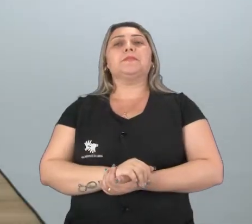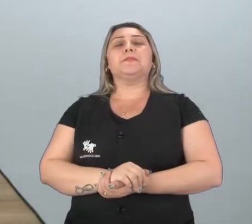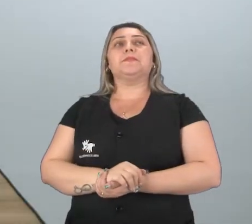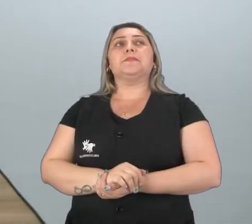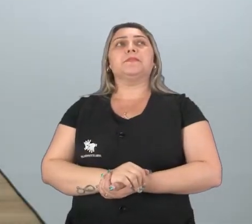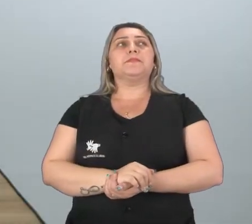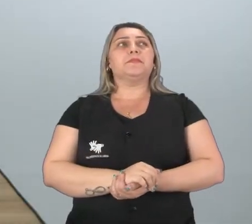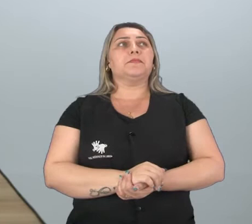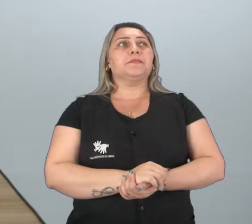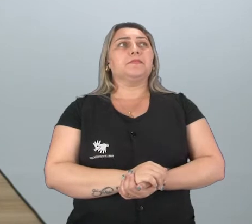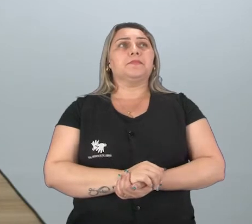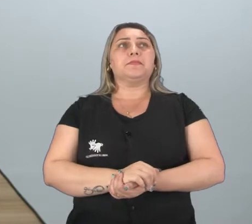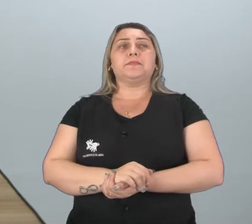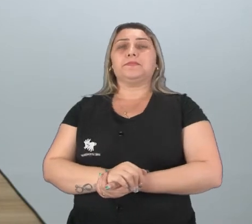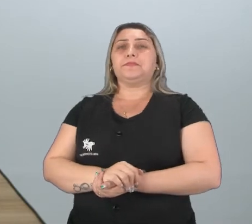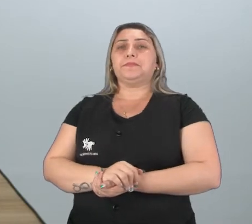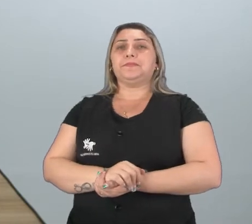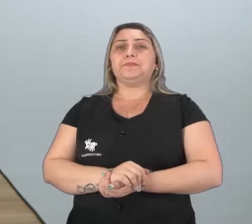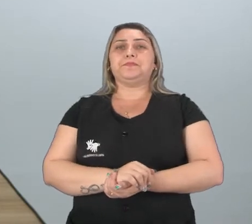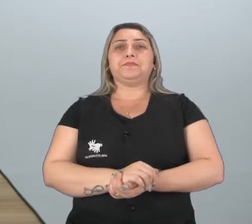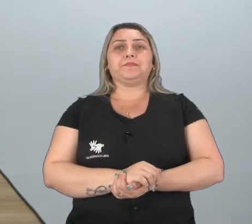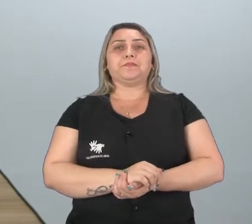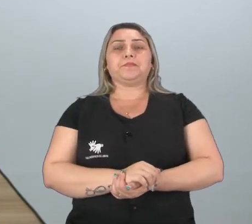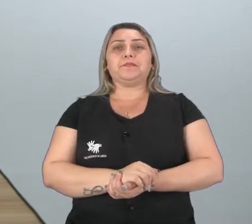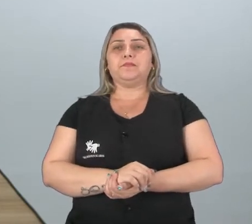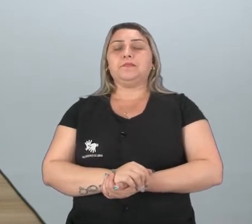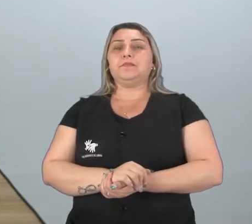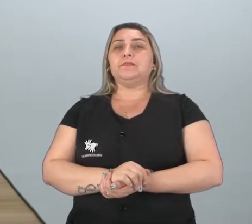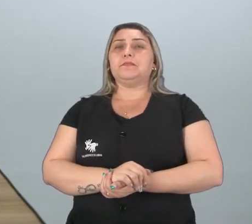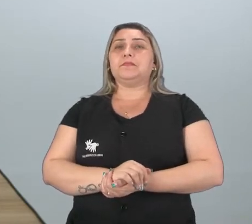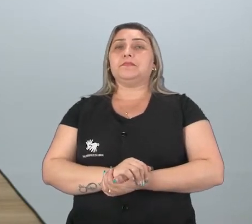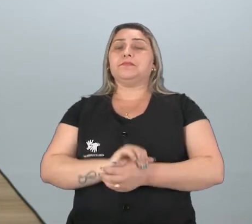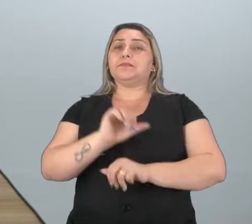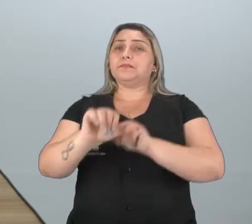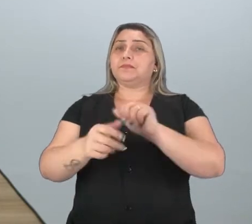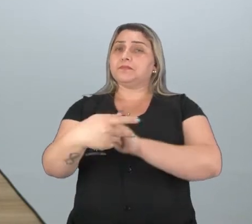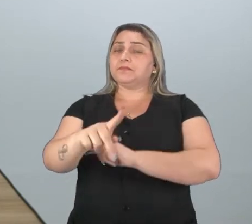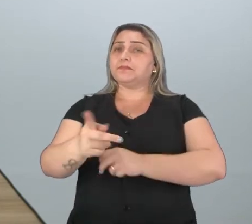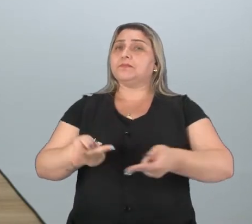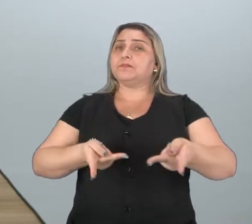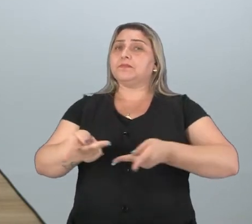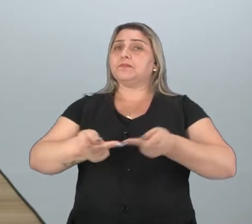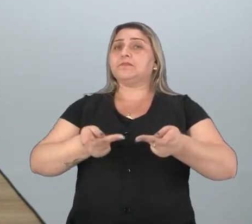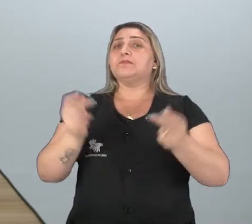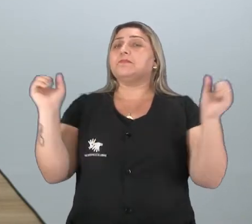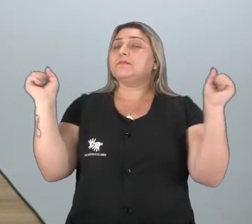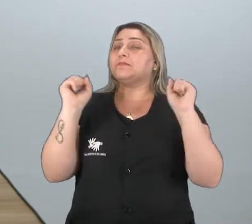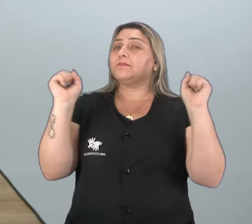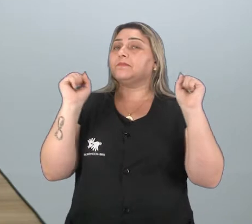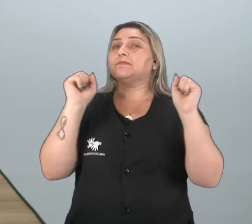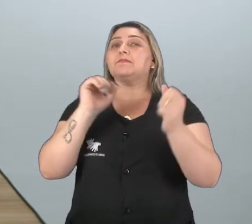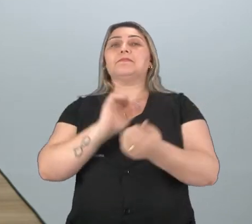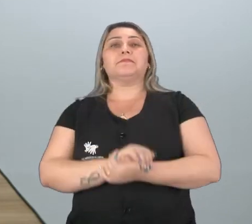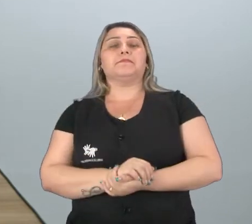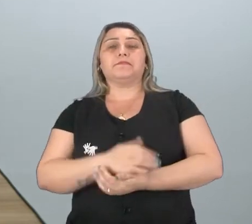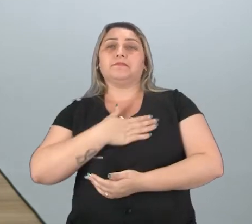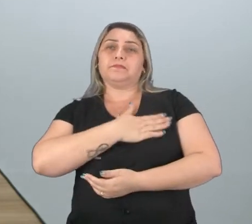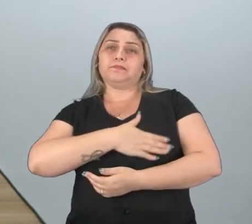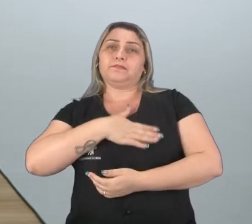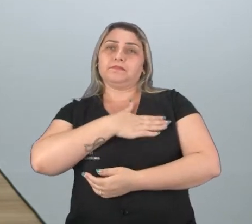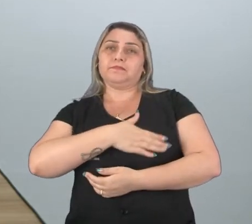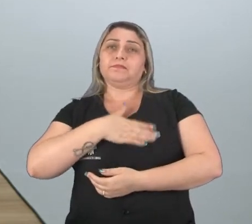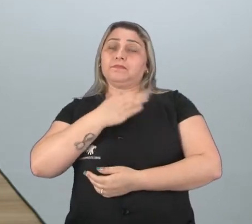apertar aqui o número do canal que vai passar o seu programa favorito,